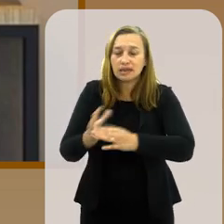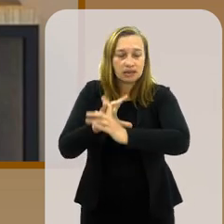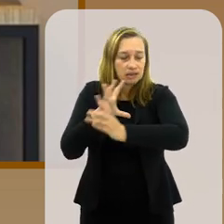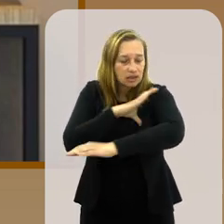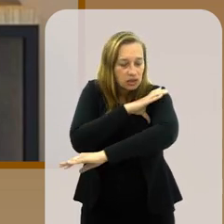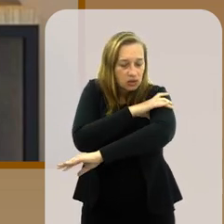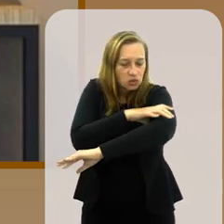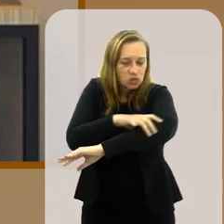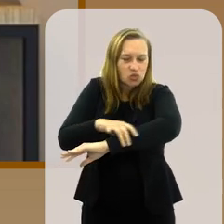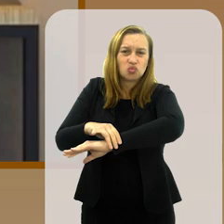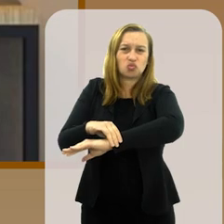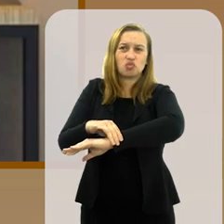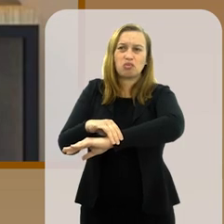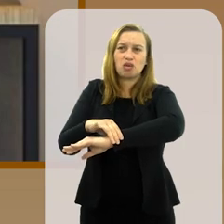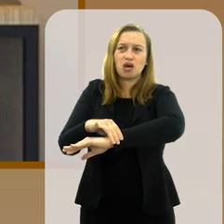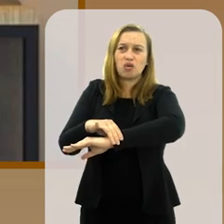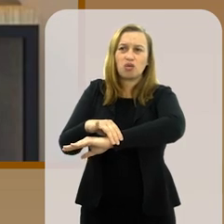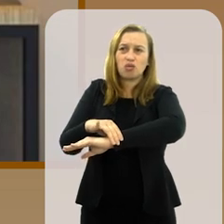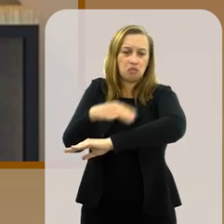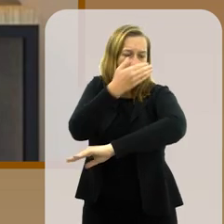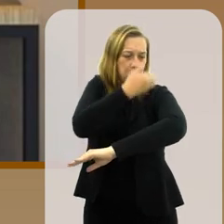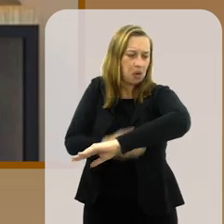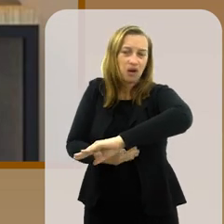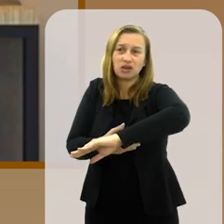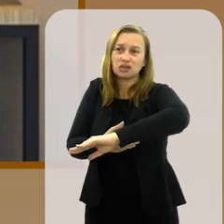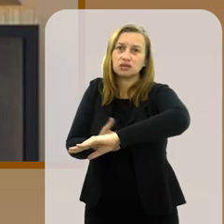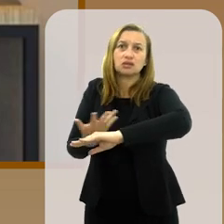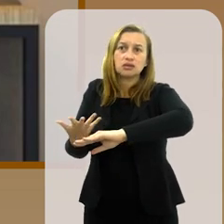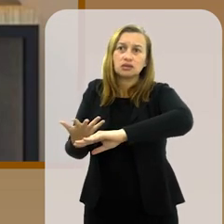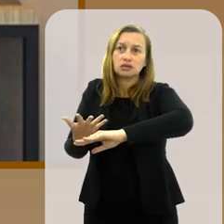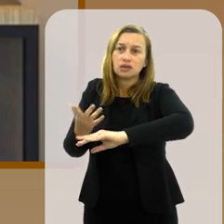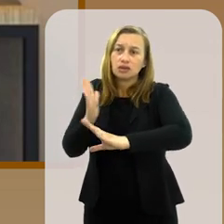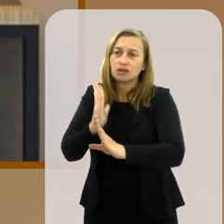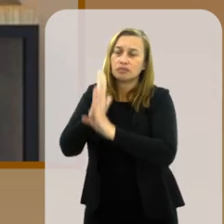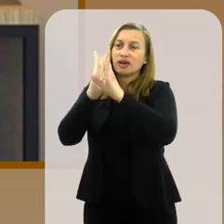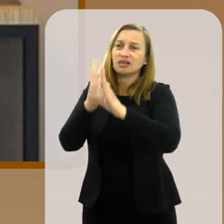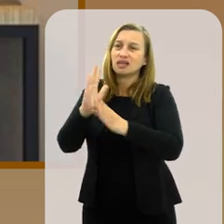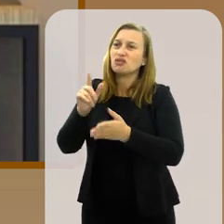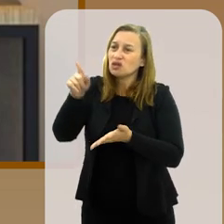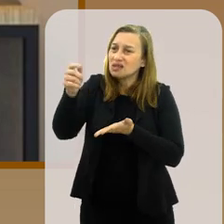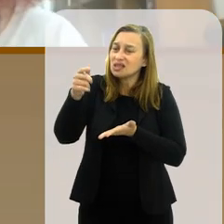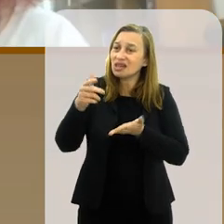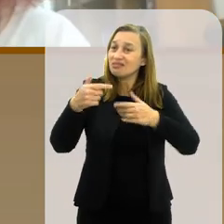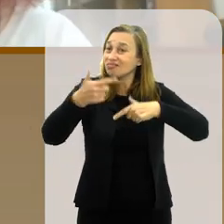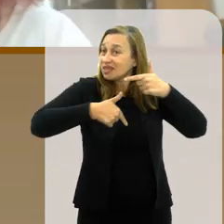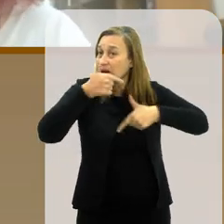perda de um membro é um impacto muito grande. Você é